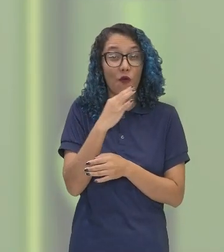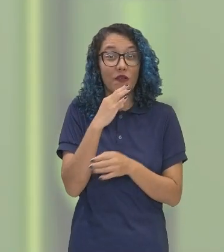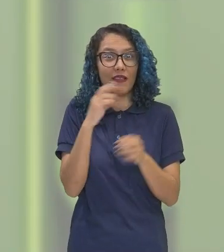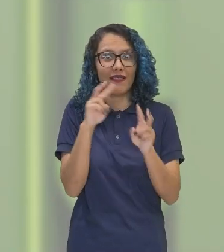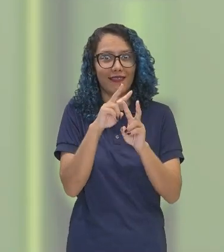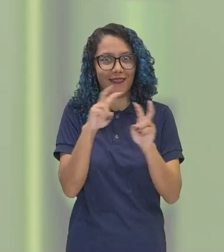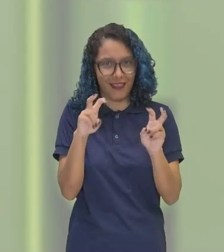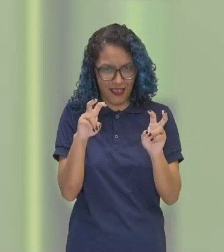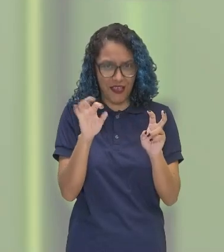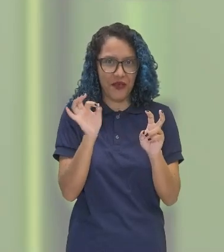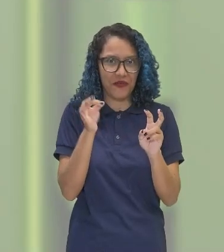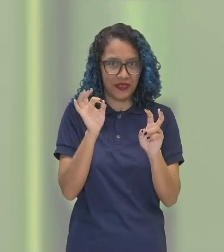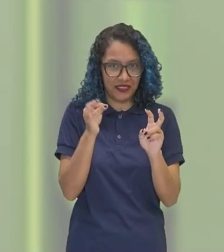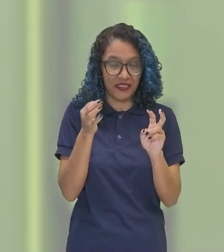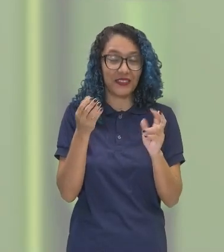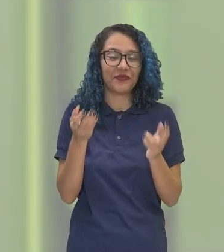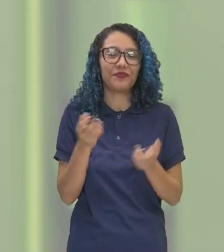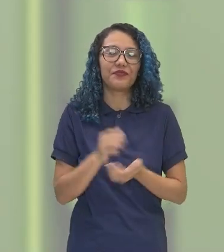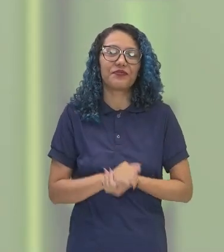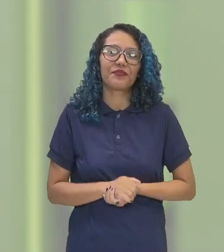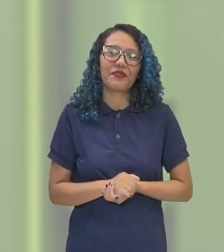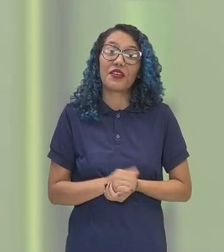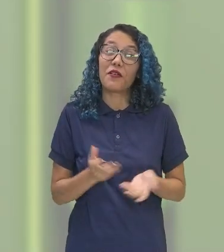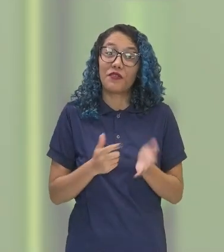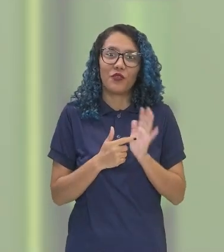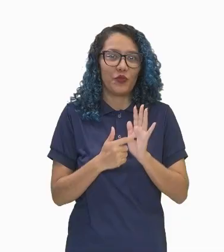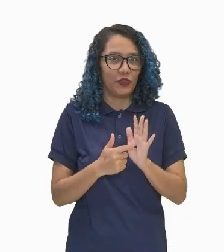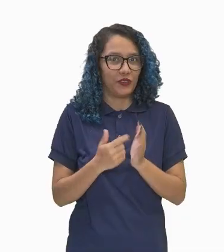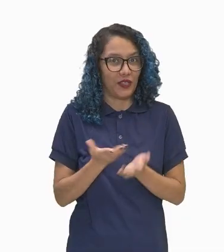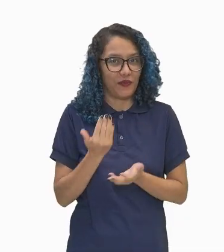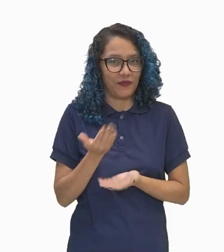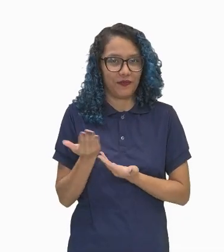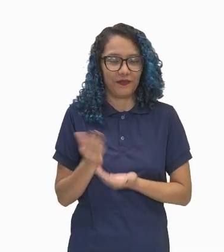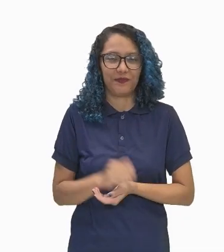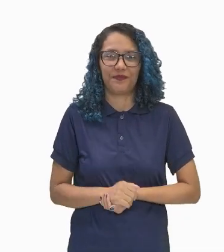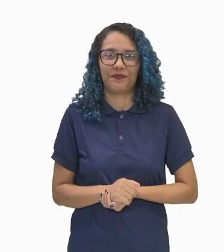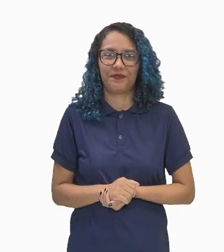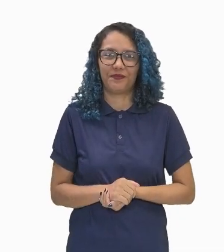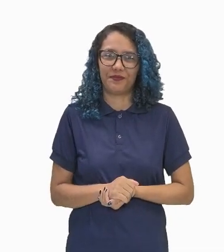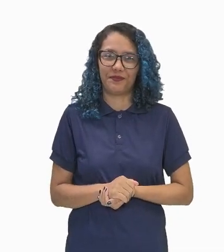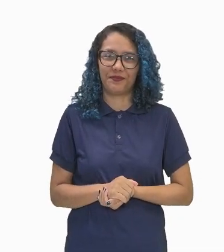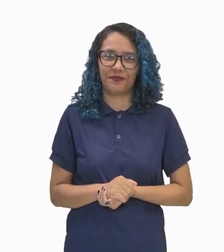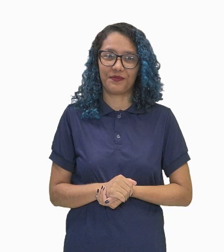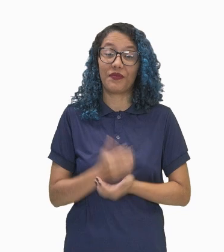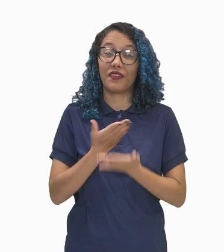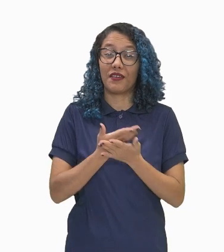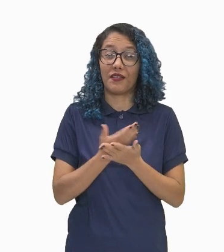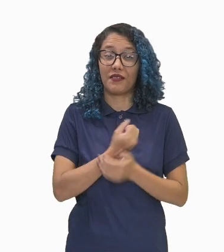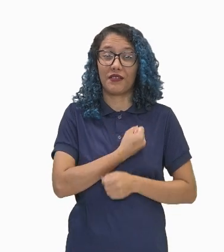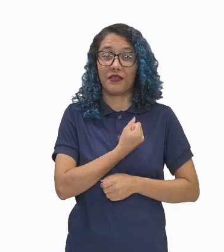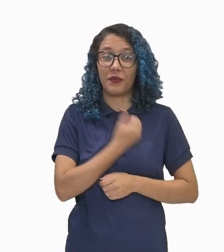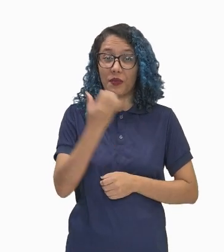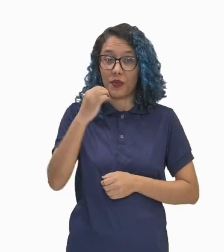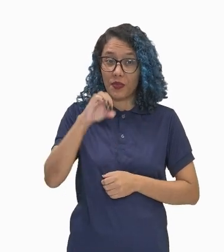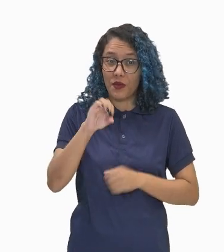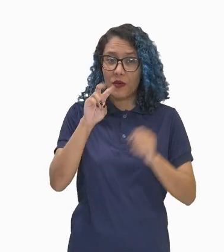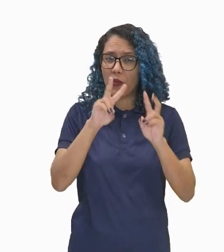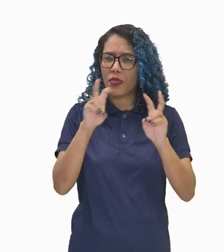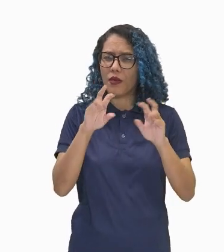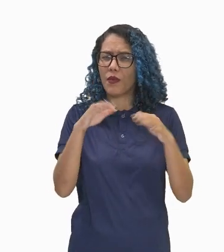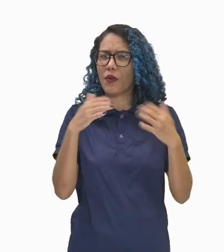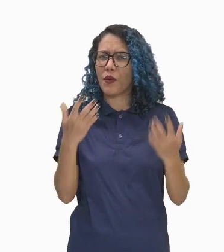objeto de conhecimento desta aula. Vamos lá conferir? Olha só! Aula 9, objeto